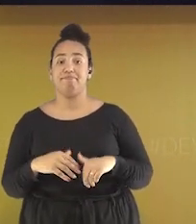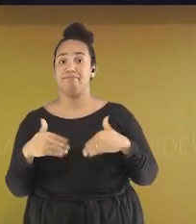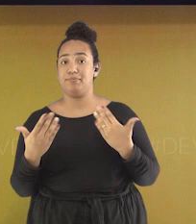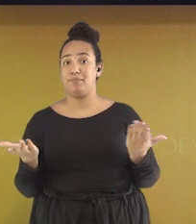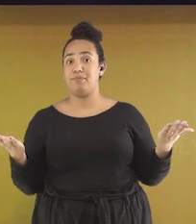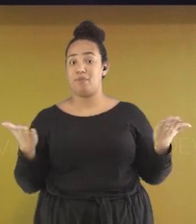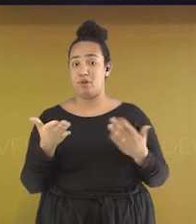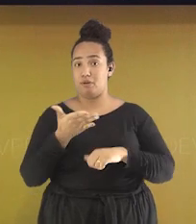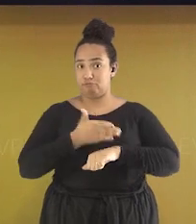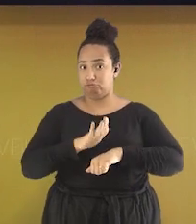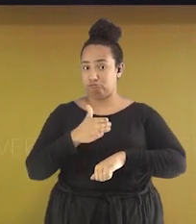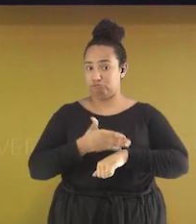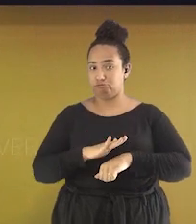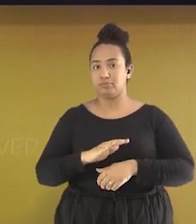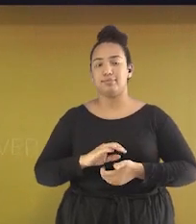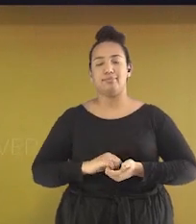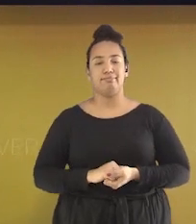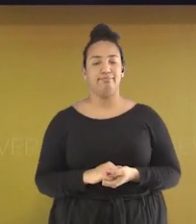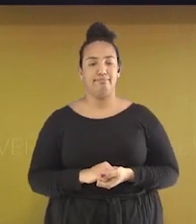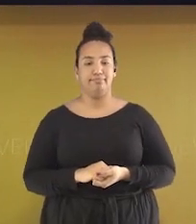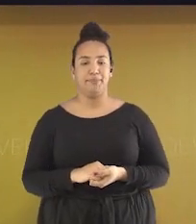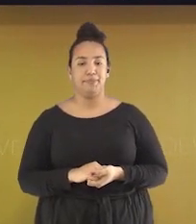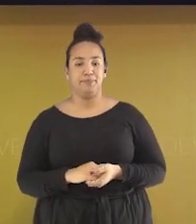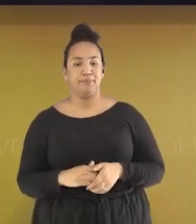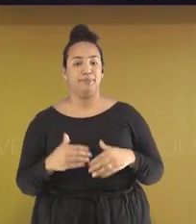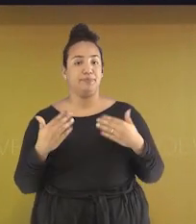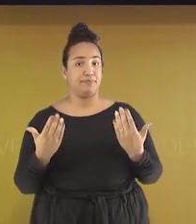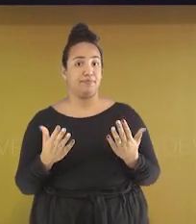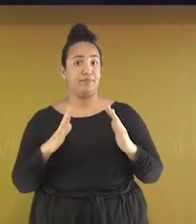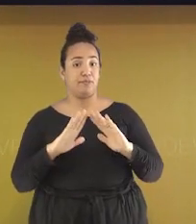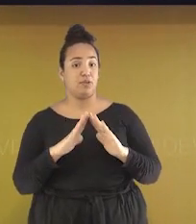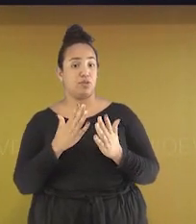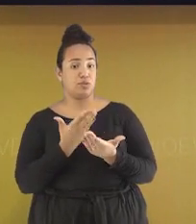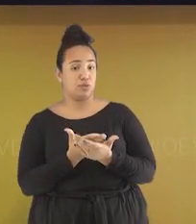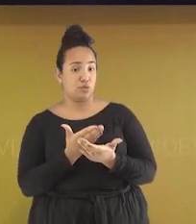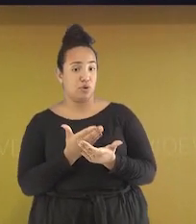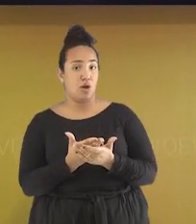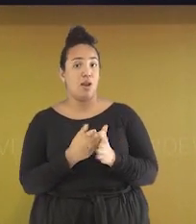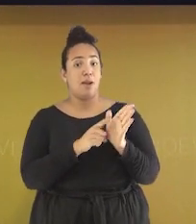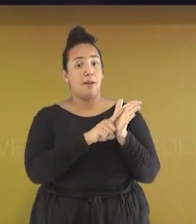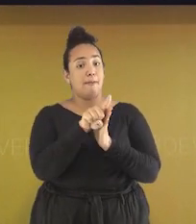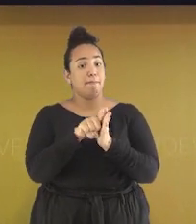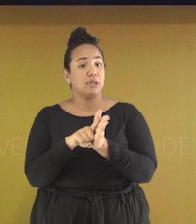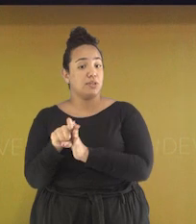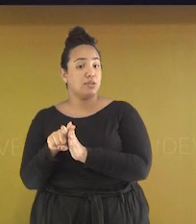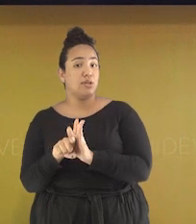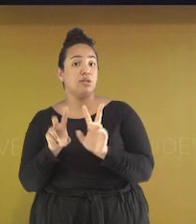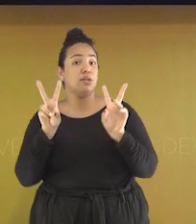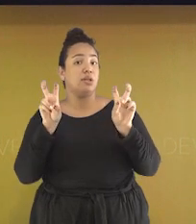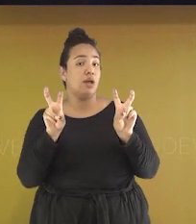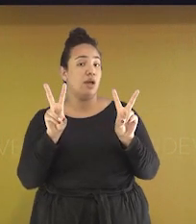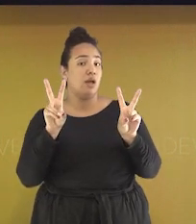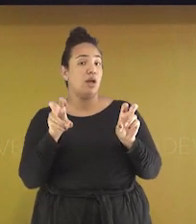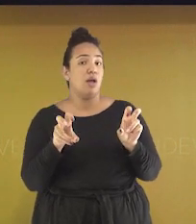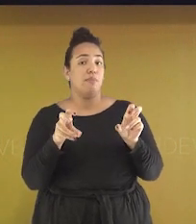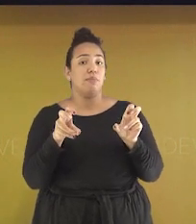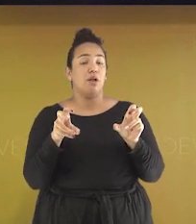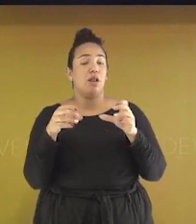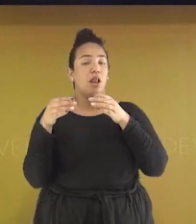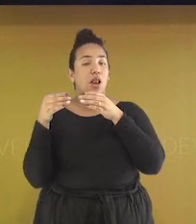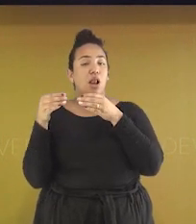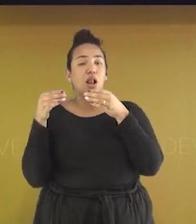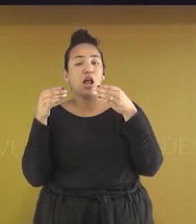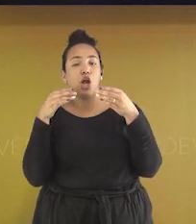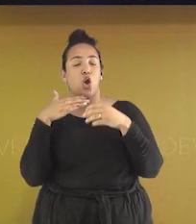animais. Agora vamos praticar? Em uma escola, foi realizada uma pesquisa sobre os lanches